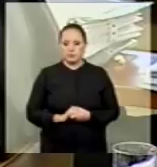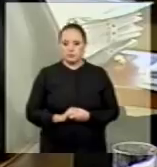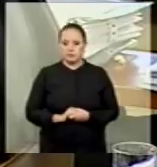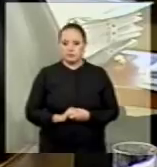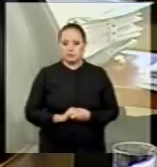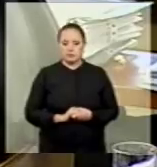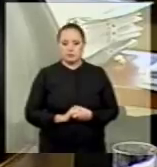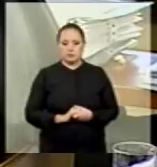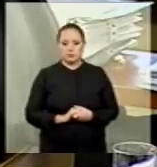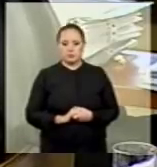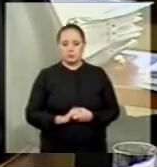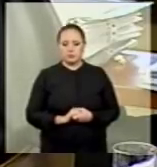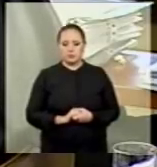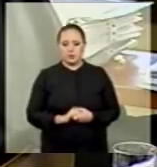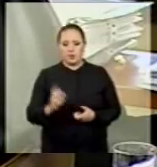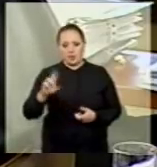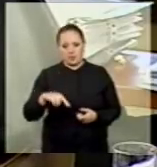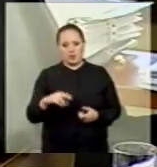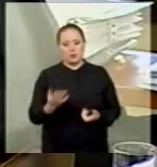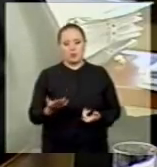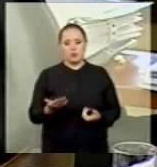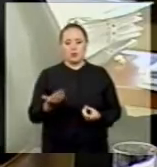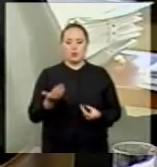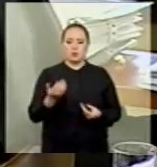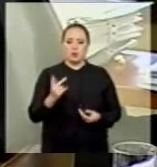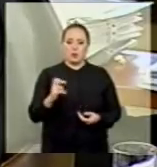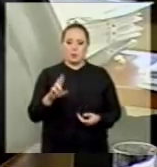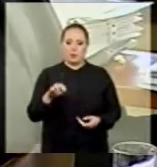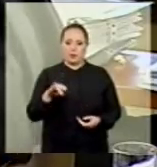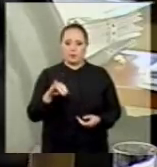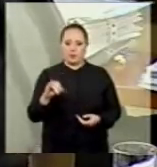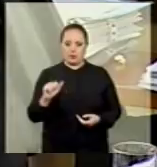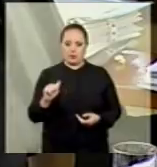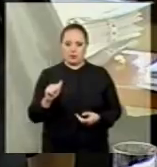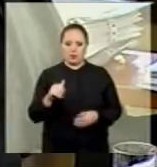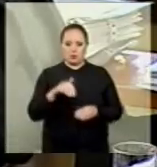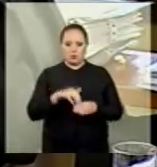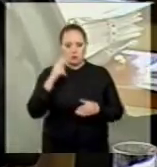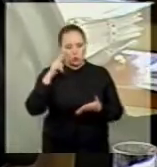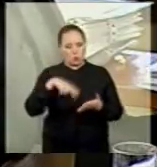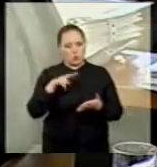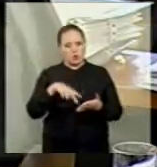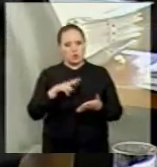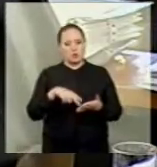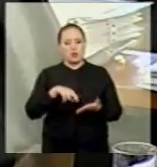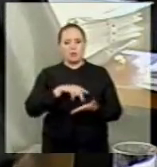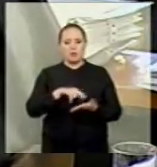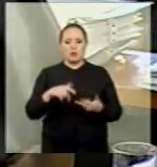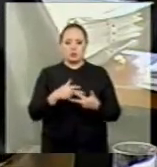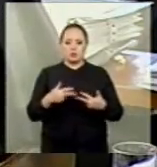Em razão da premissa do voto que agora esclarece, e olhando aqui rapidamente os vários casos